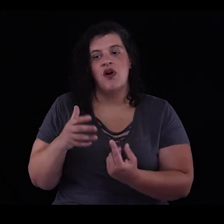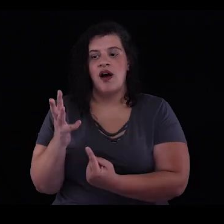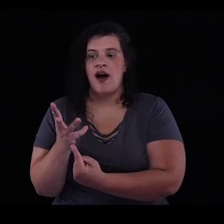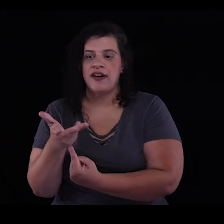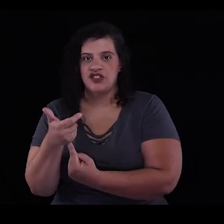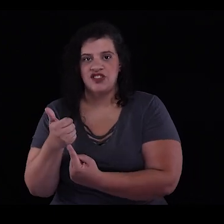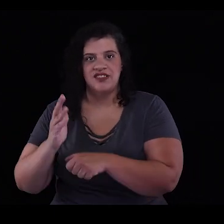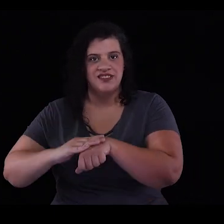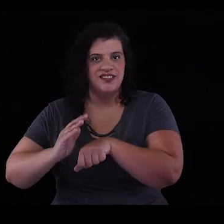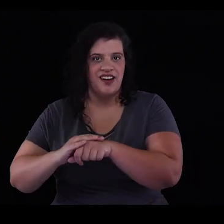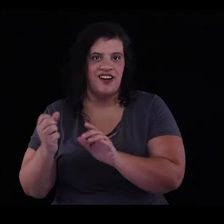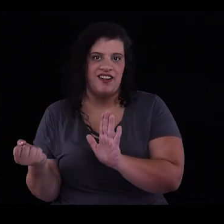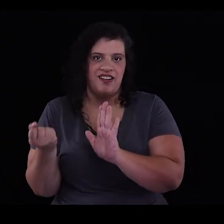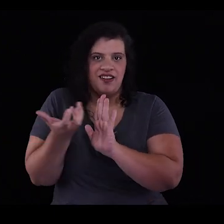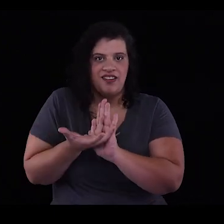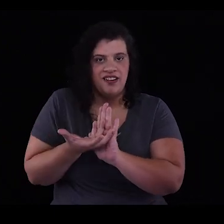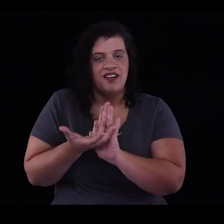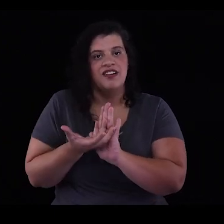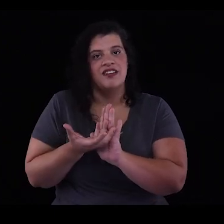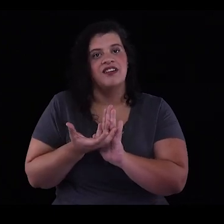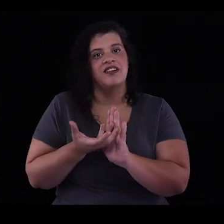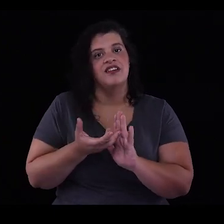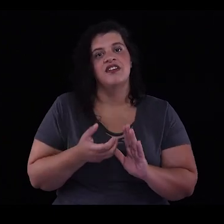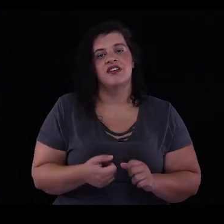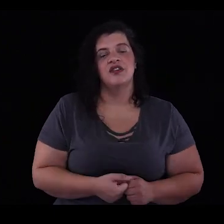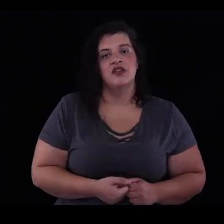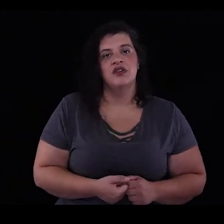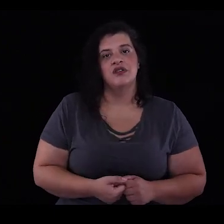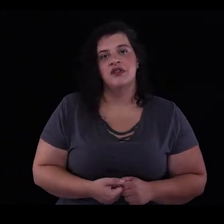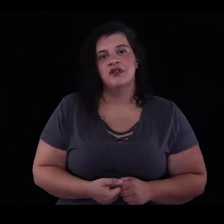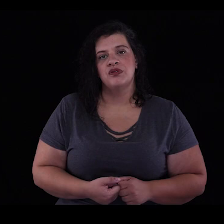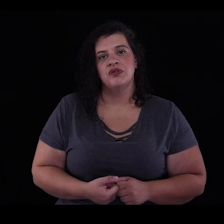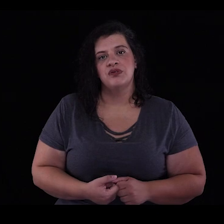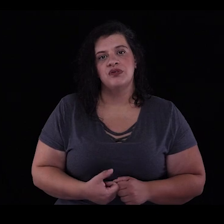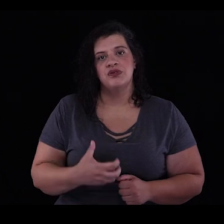artista faz com o nível de